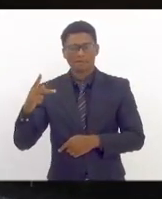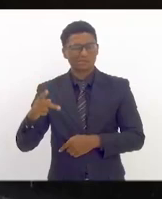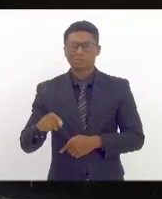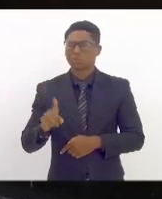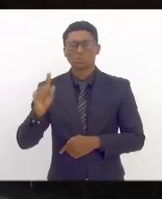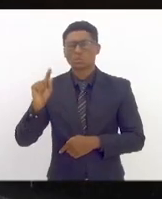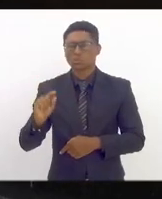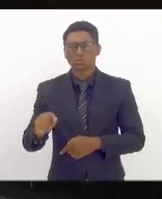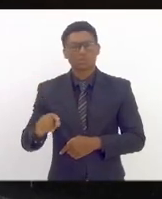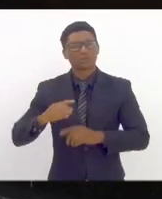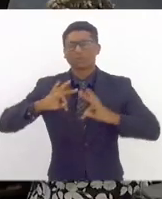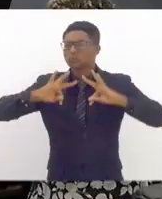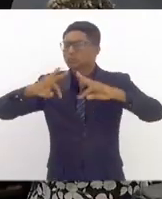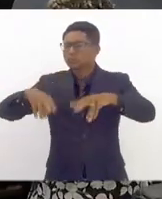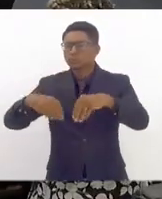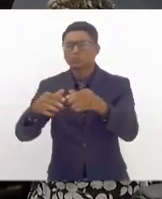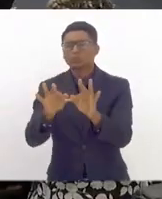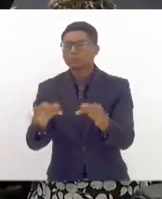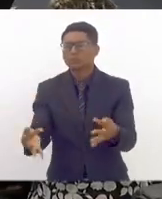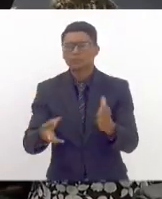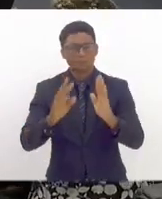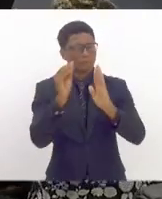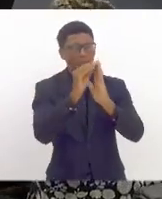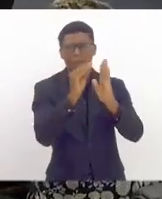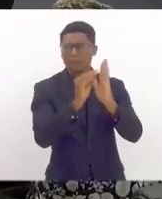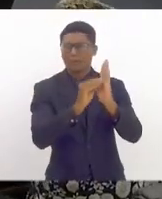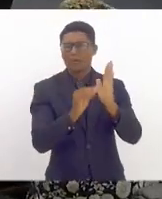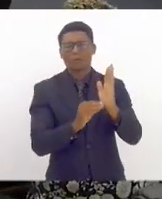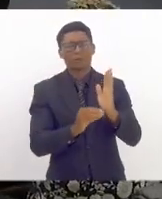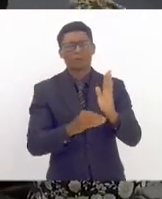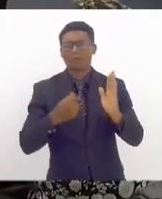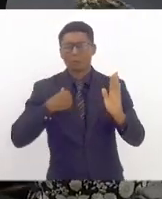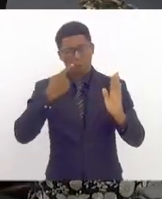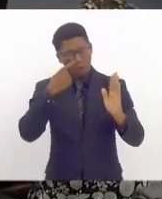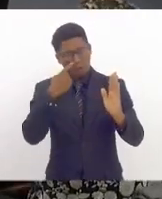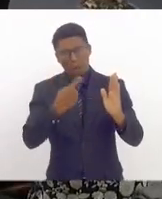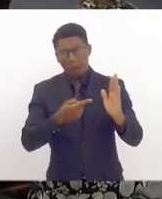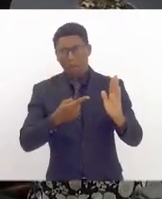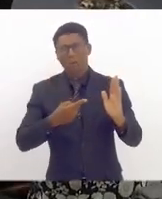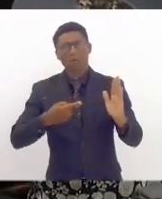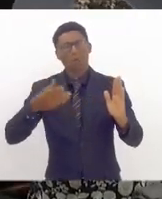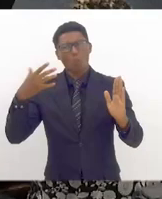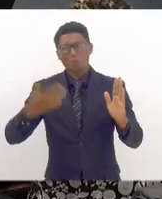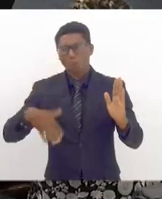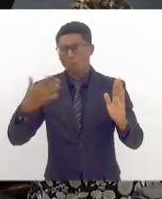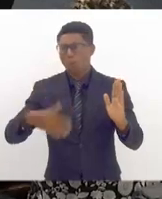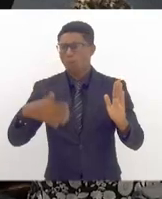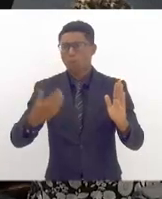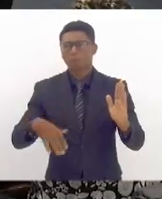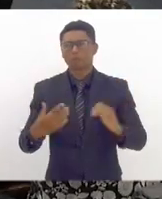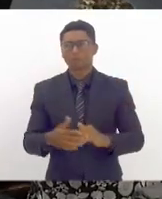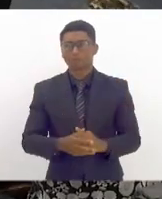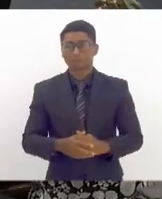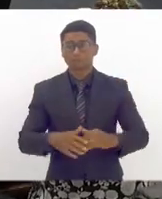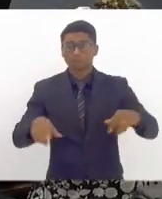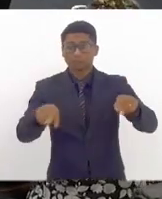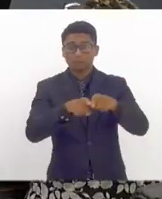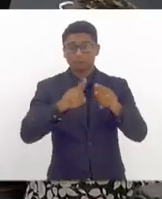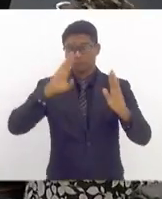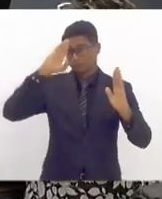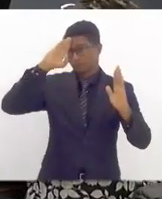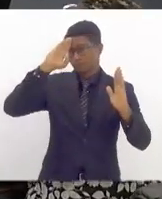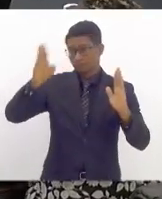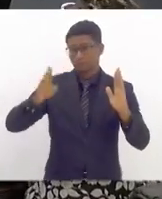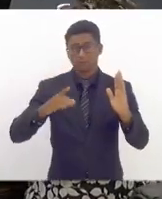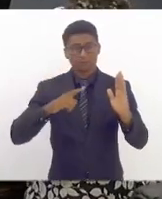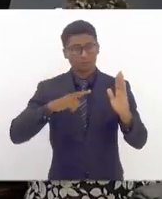simplificado aqui protagonizado por mechas de Folia de Reis eu achei incrível e é bem molhada critiquem e o destaque principal que eu queria falar que